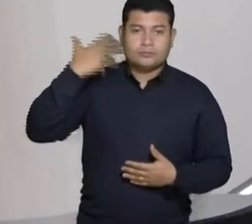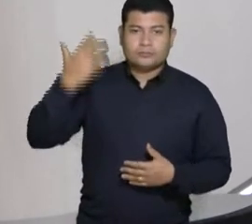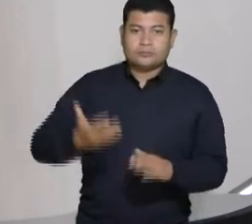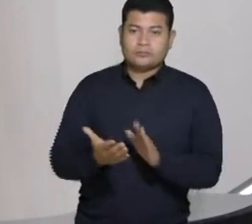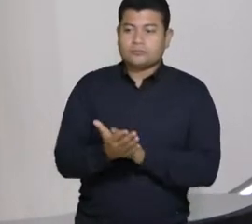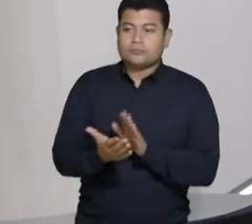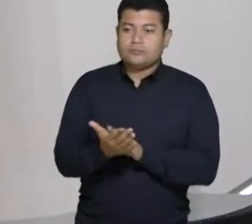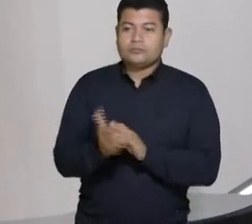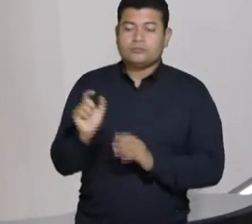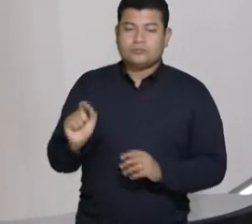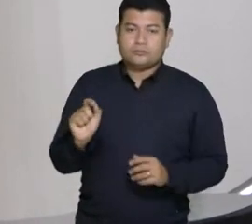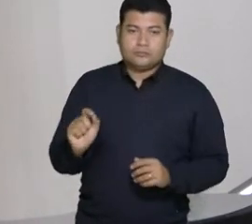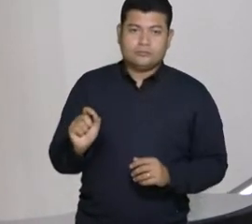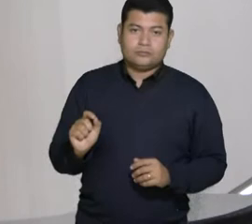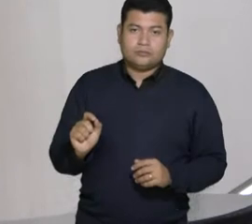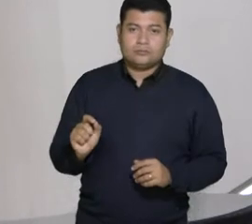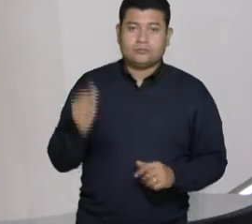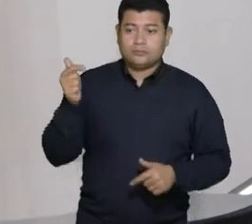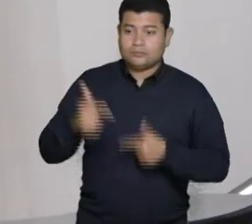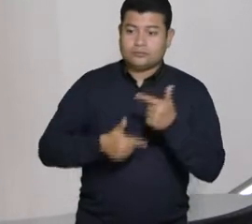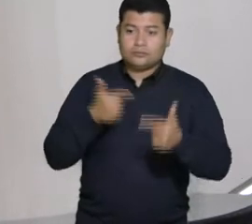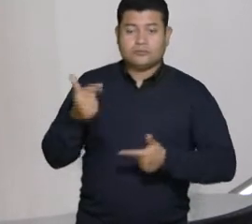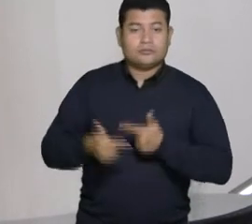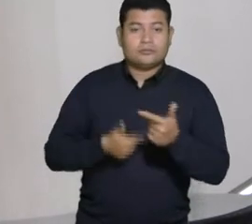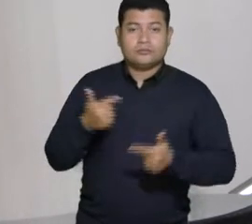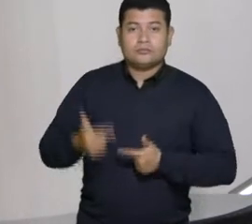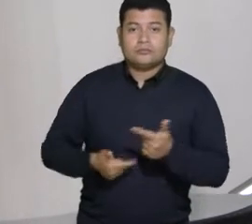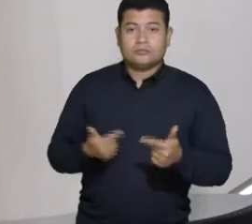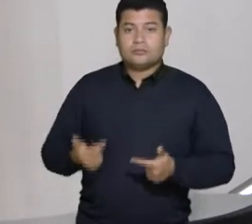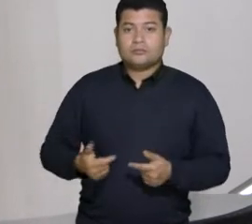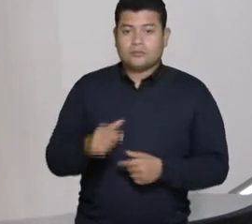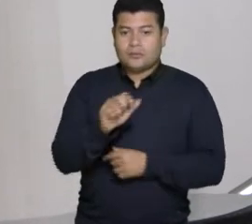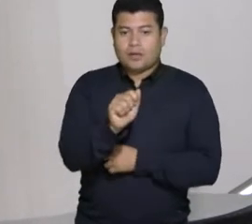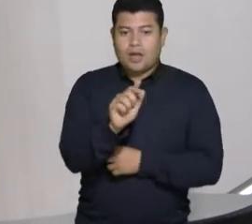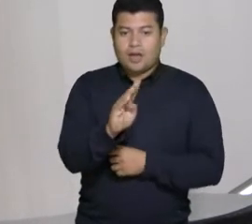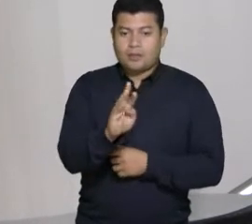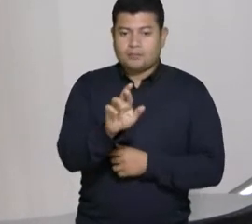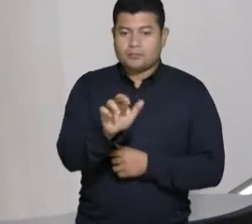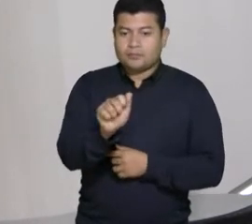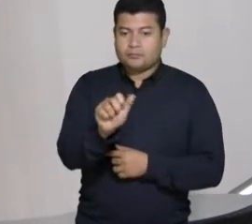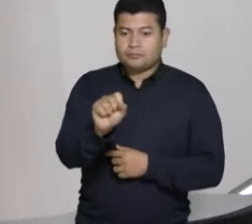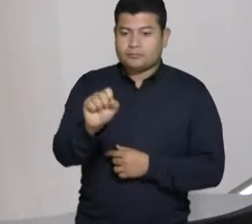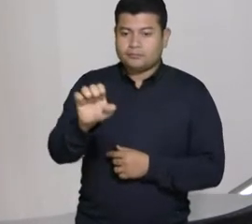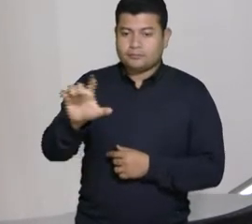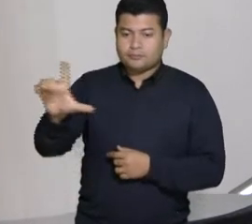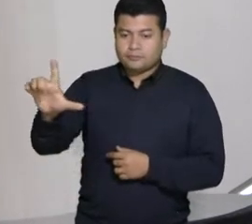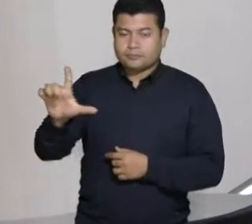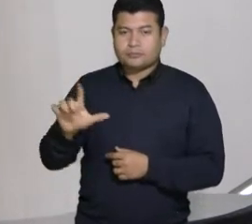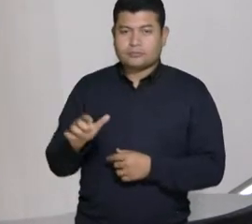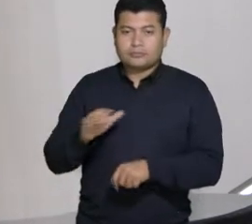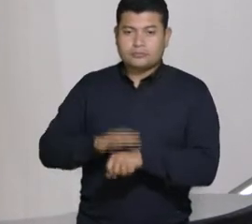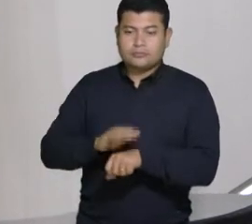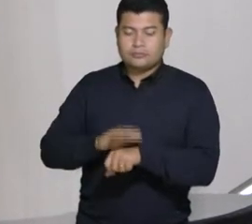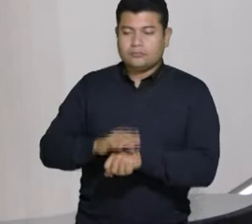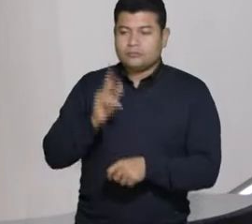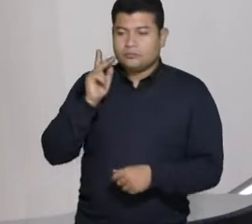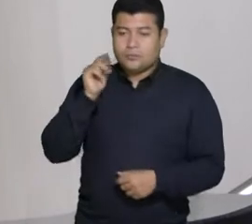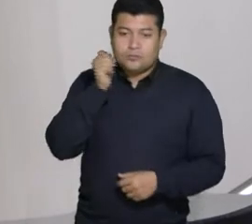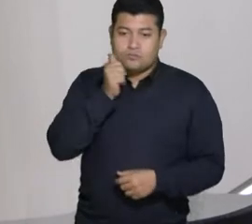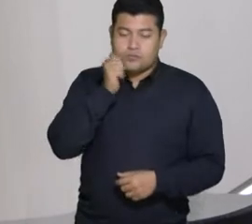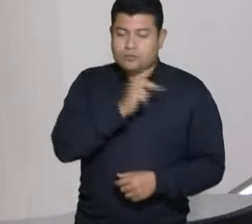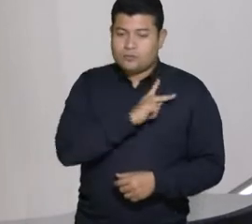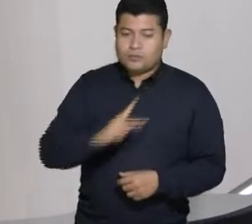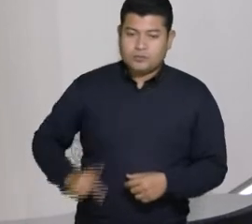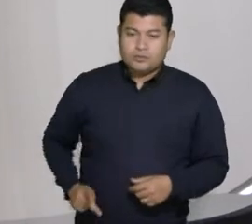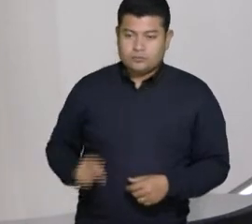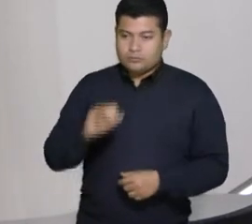parabenizando o trabalho feito pela abrasel sobretudo pela Nova presidente da abrasel Juliana